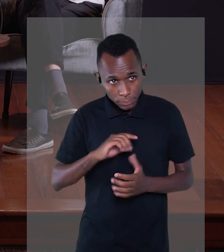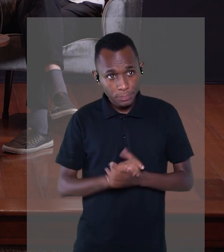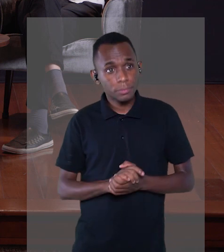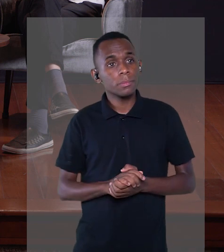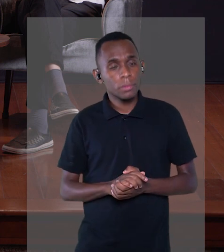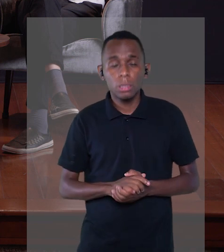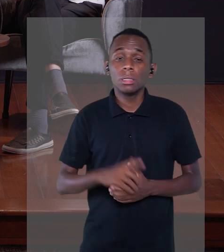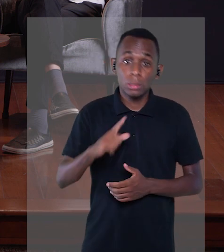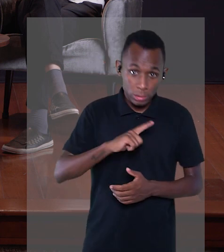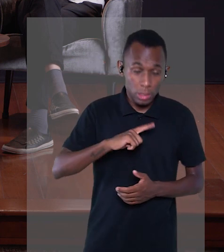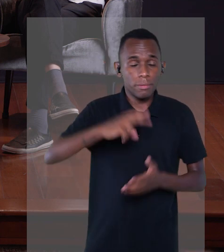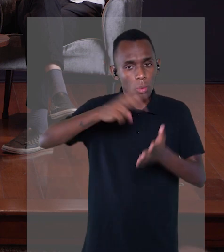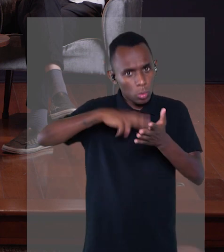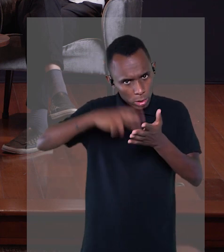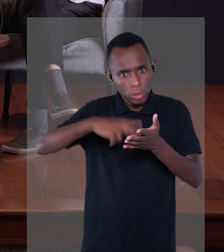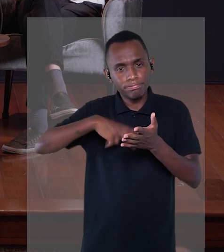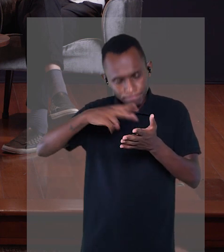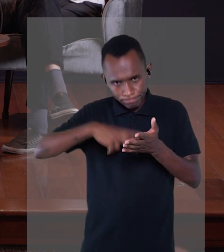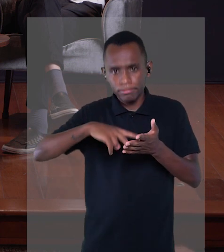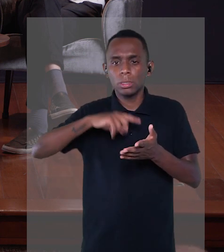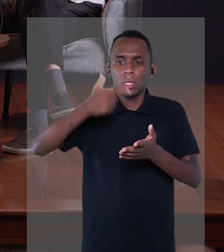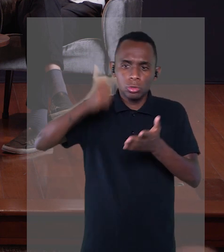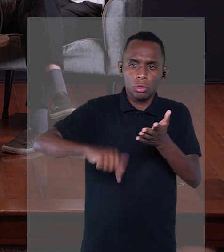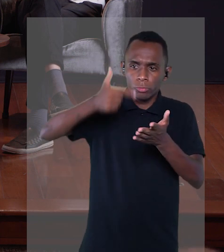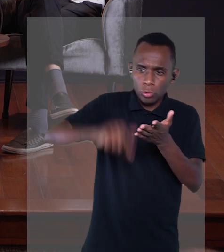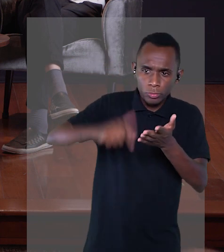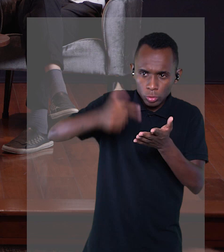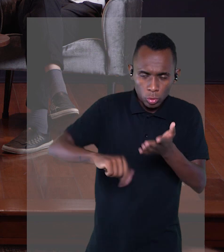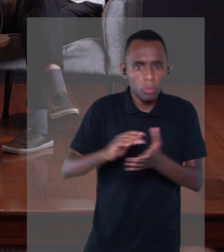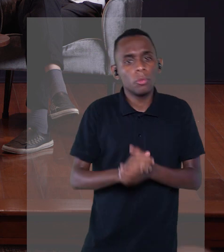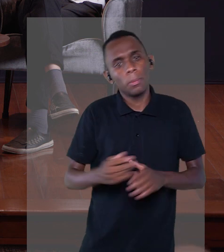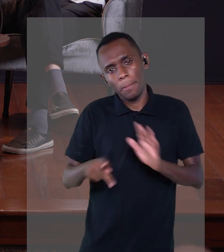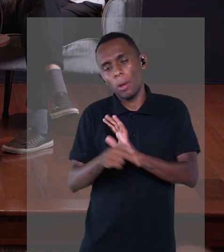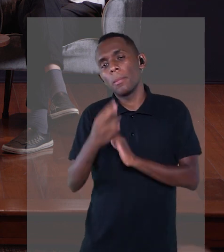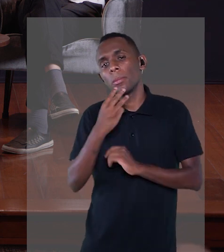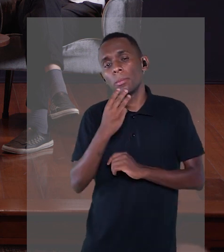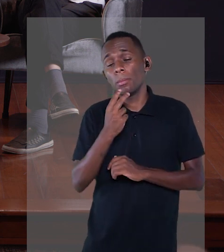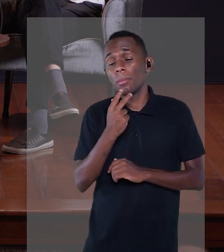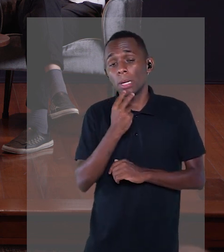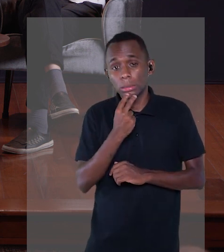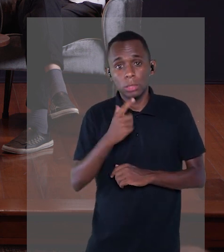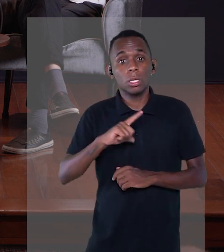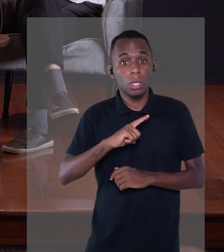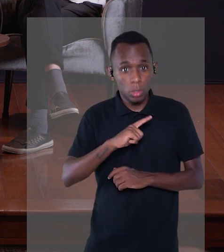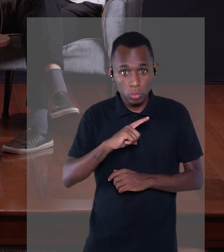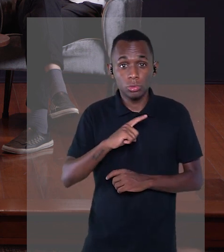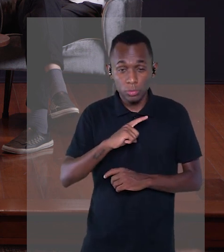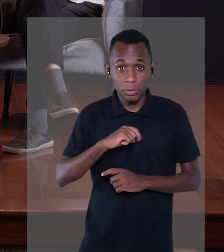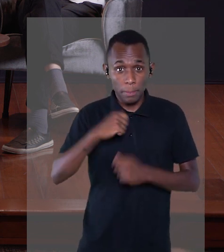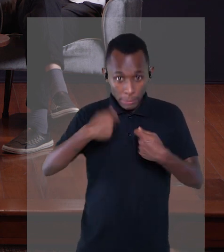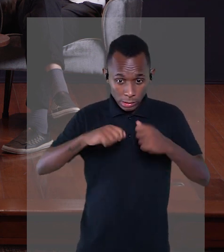uma preparação. Eu li e reli muito Machado, né? Eu tive realmente que